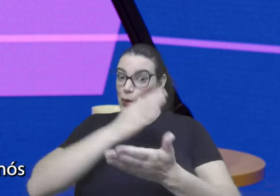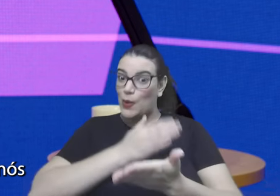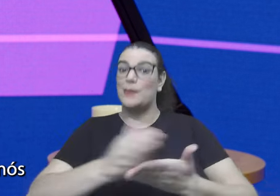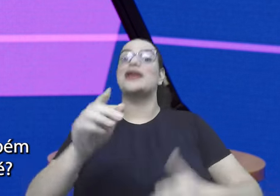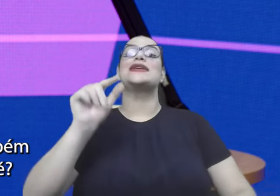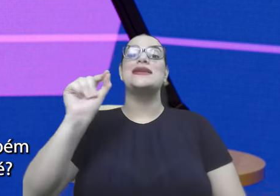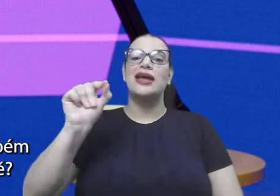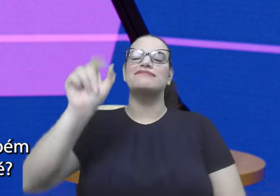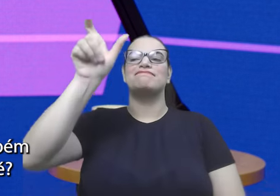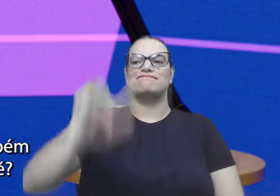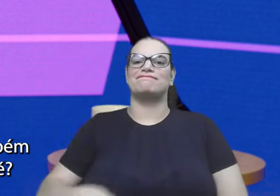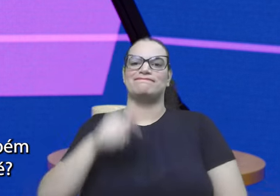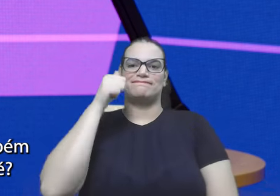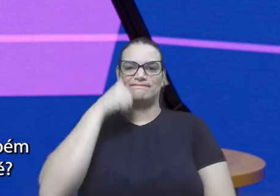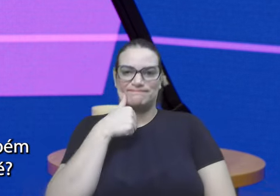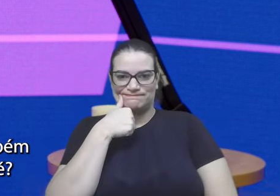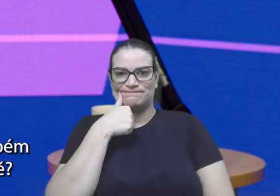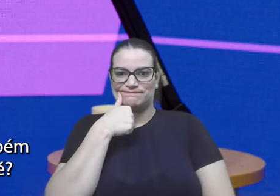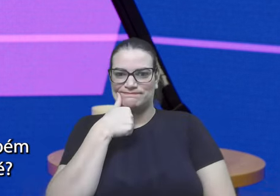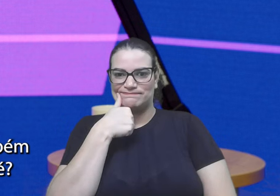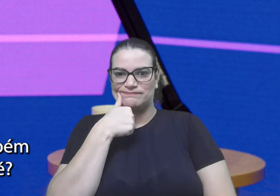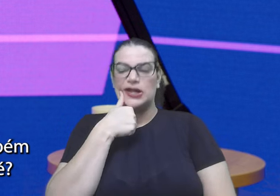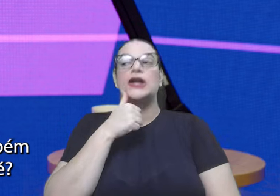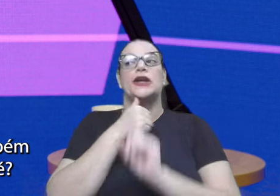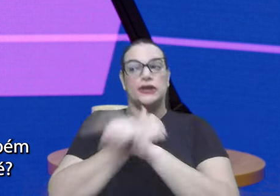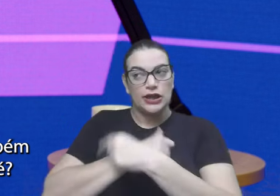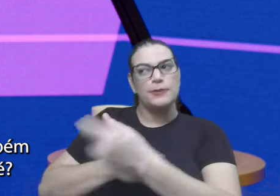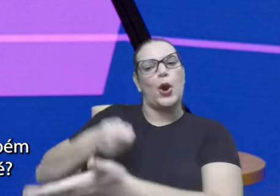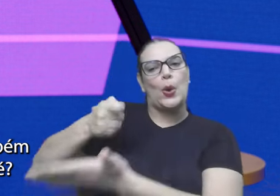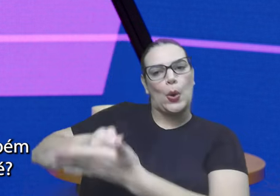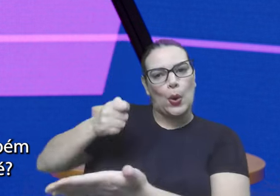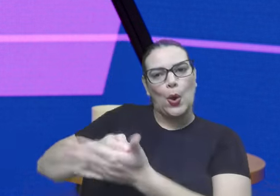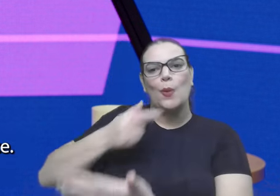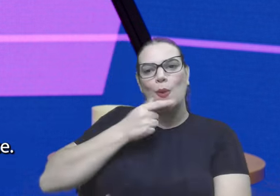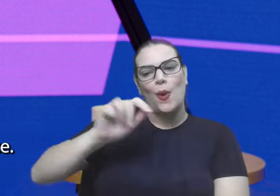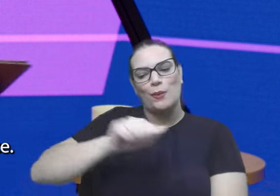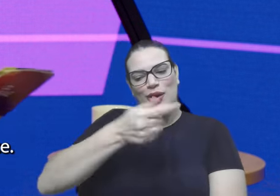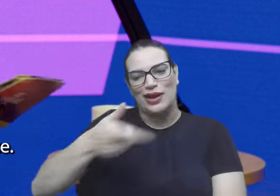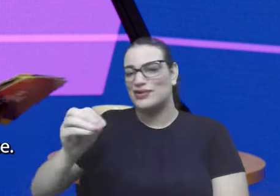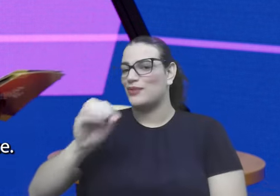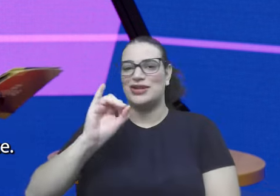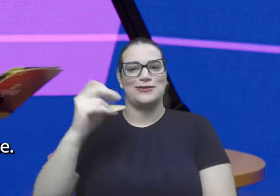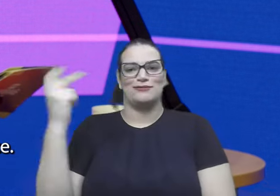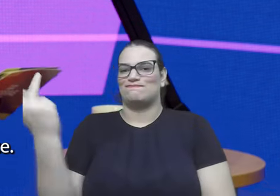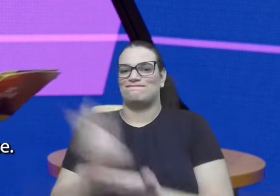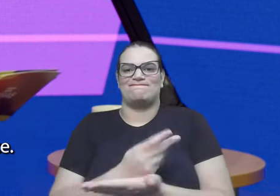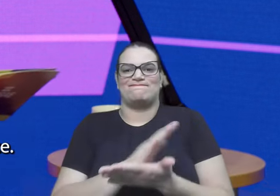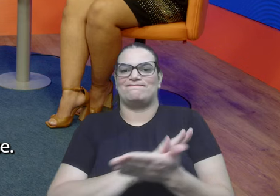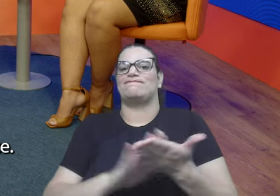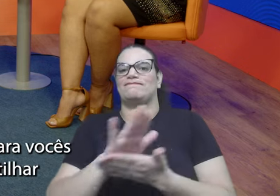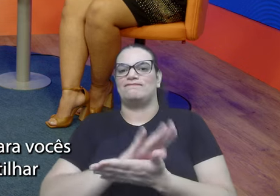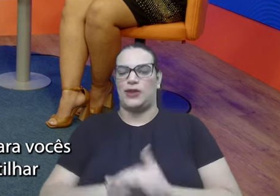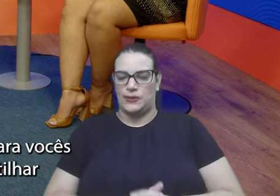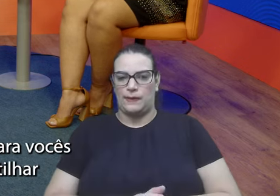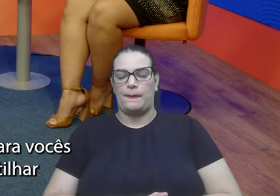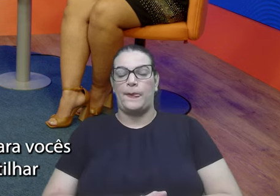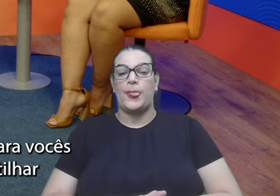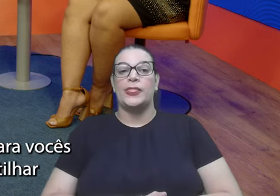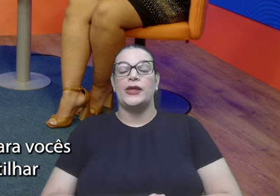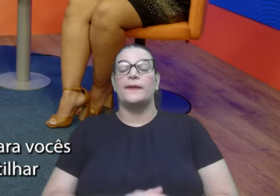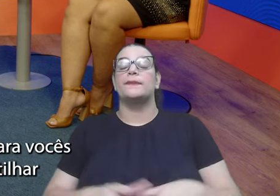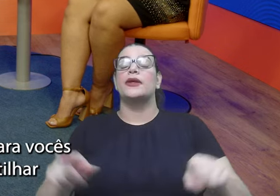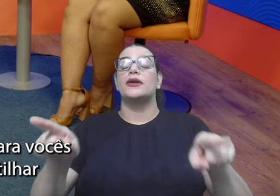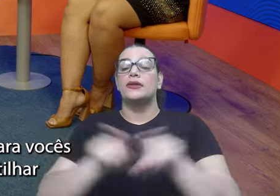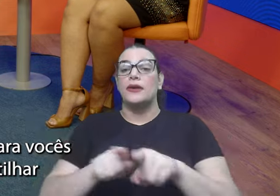nós para que a gente possa também cobrar o outro de ações né senão a coisa não acontece contece E aí eu queria